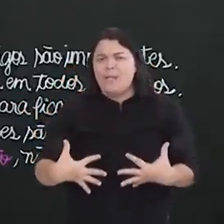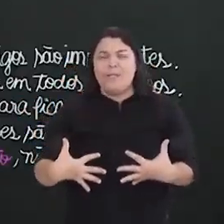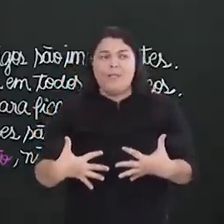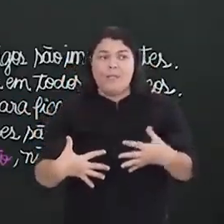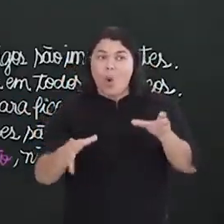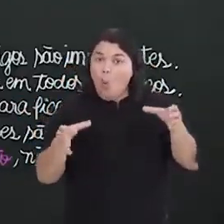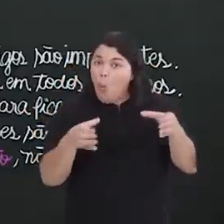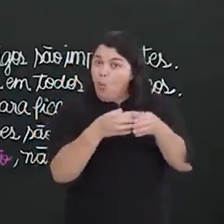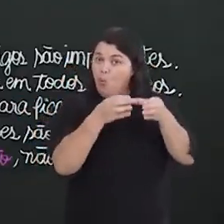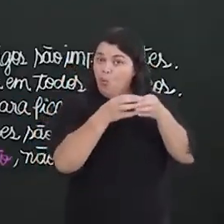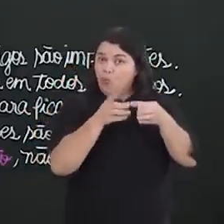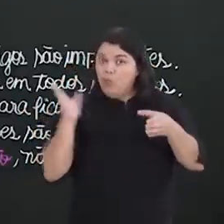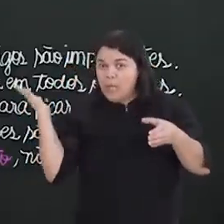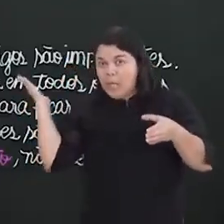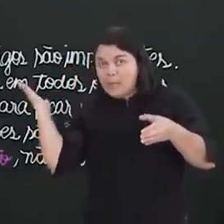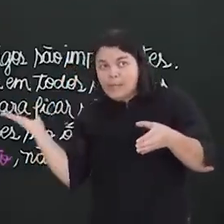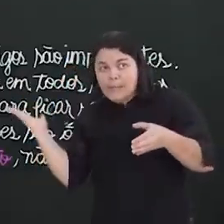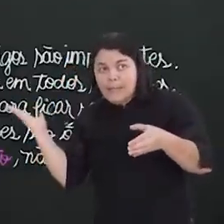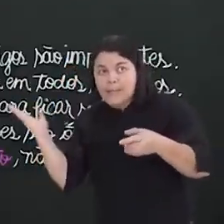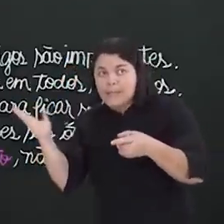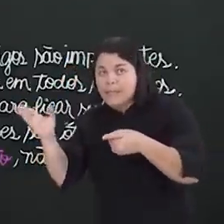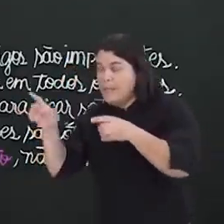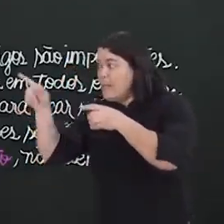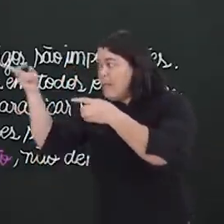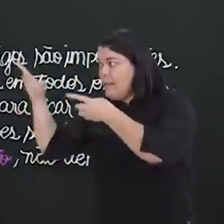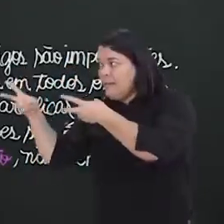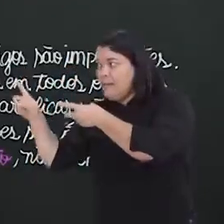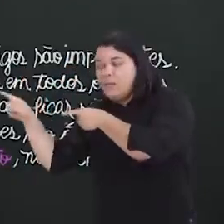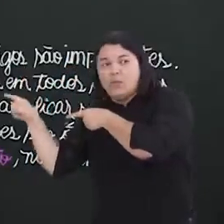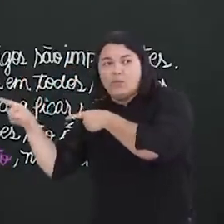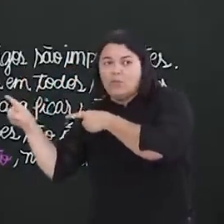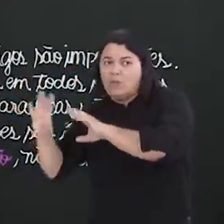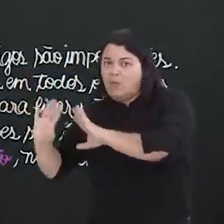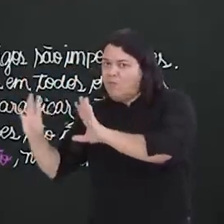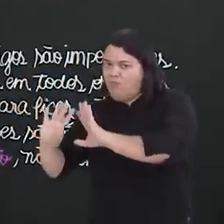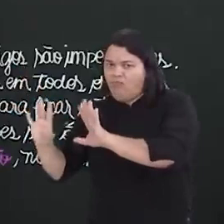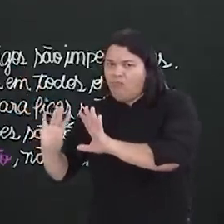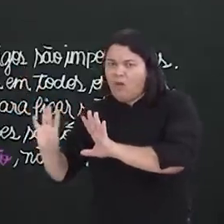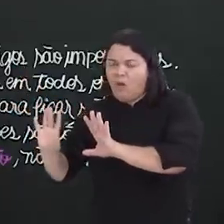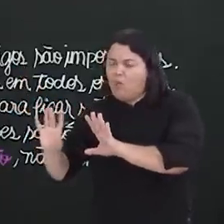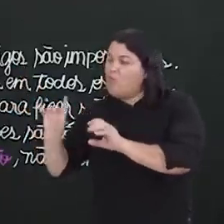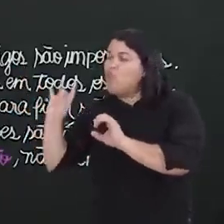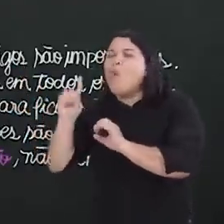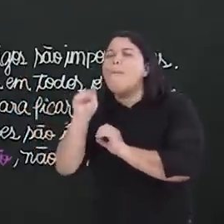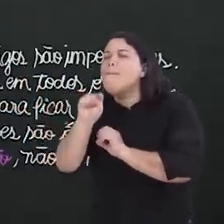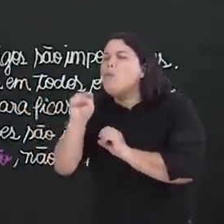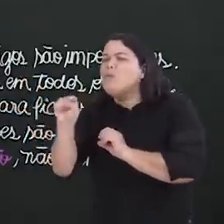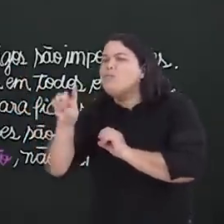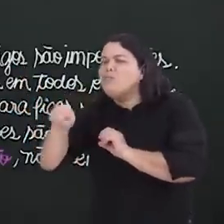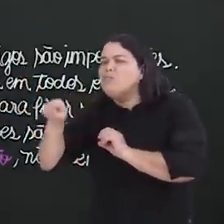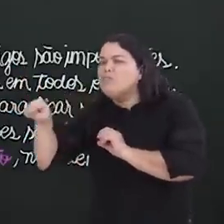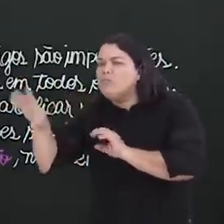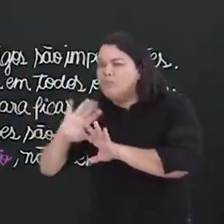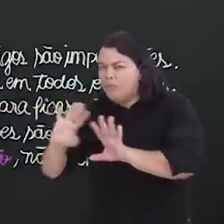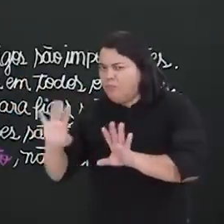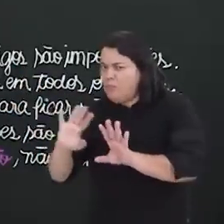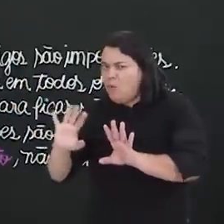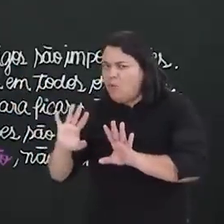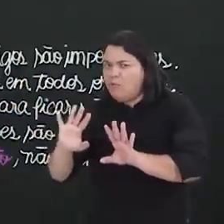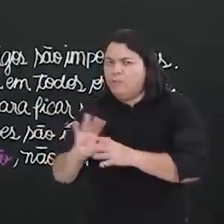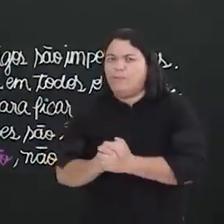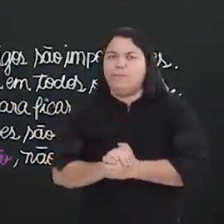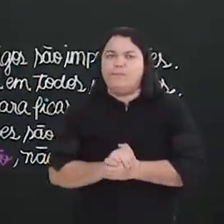falando do grupo das sindéticas, porque as assindéticas não são subdivididas, já que elas não têm propriedades, elas não têm